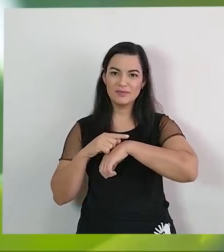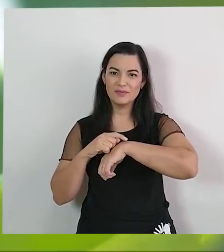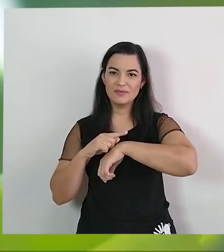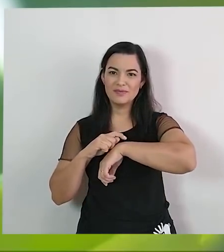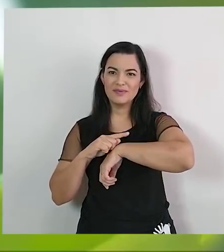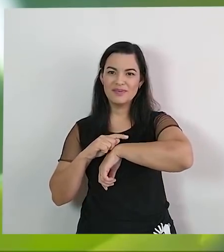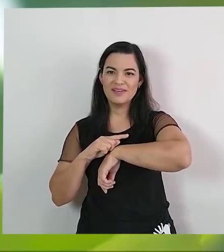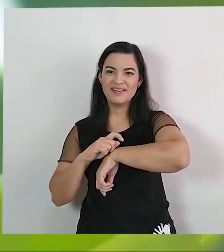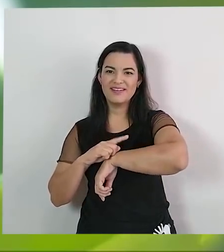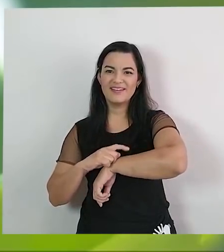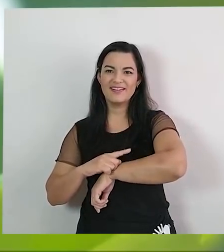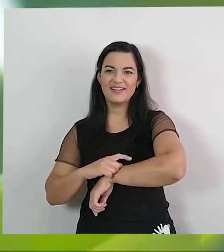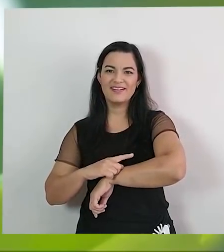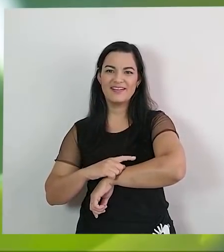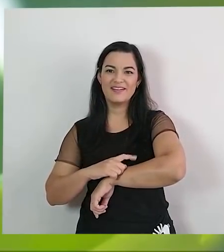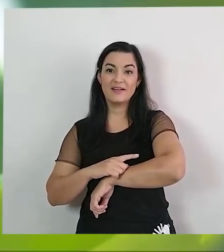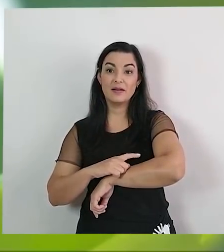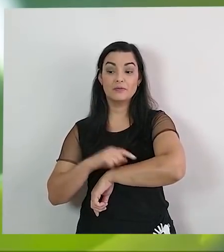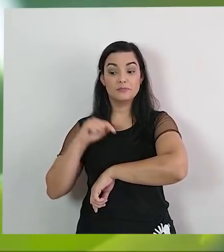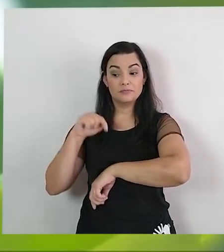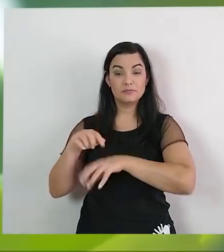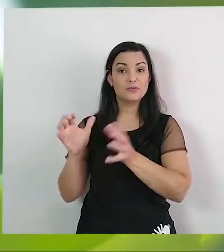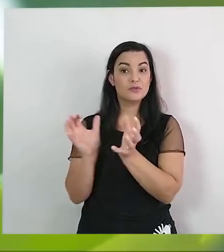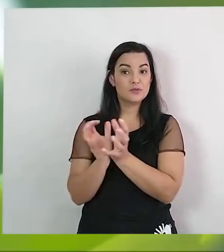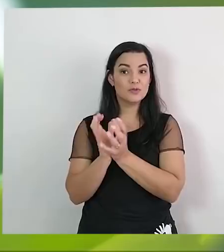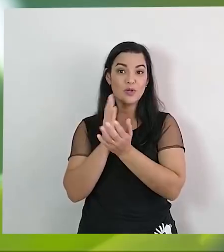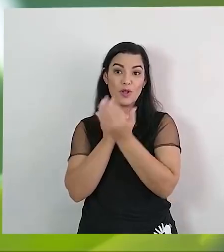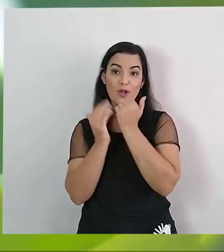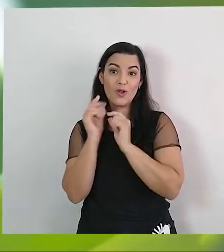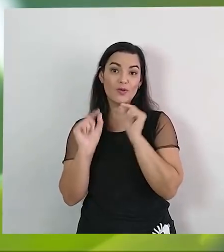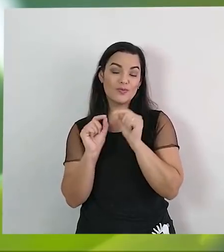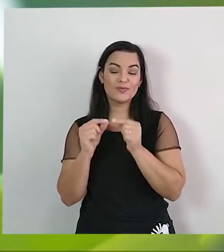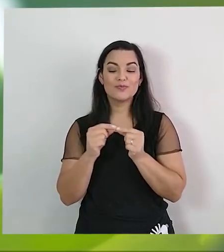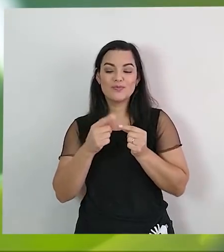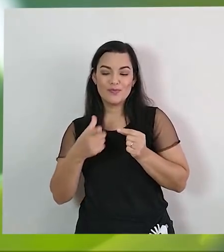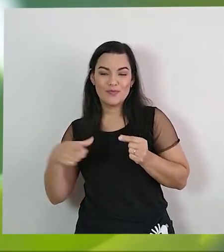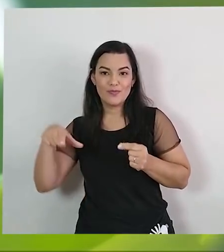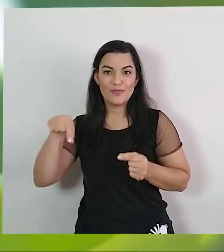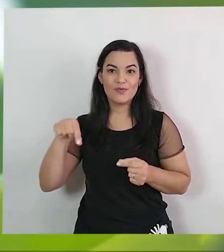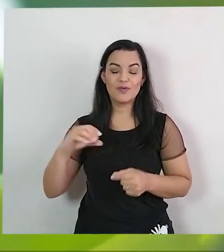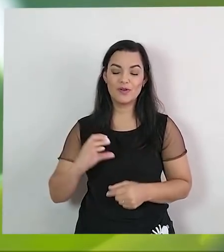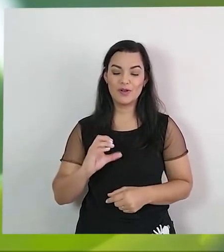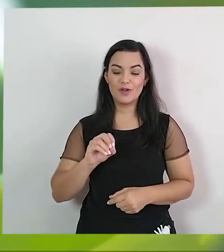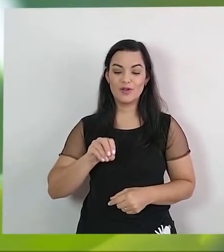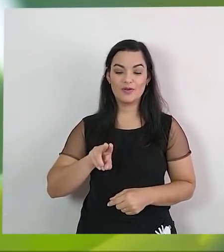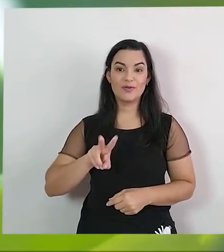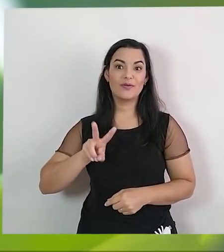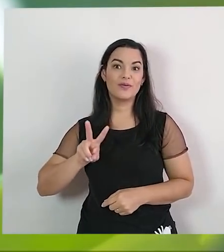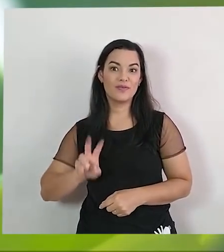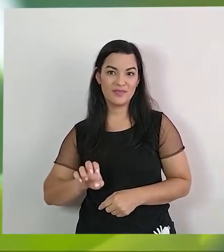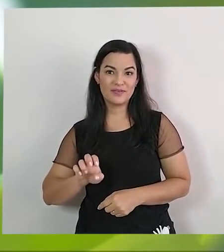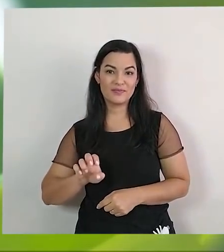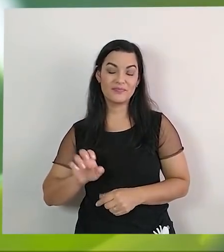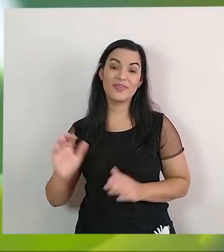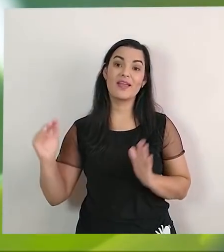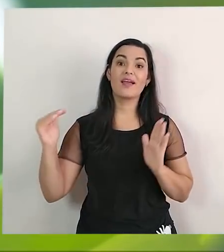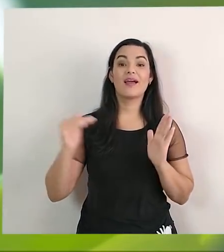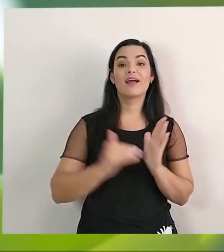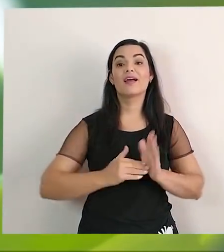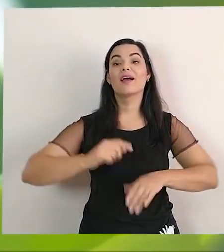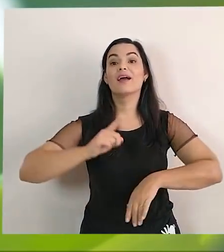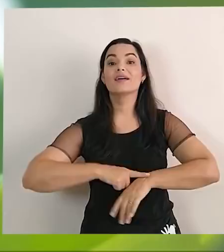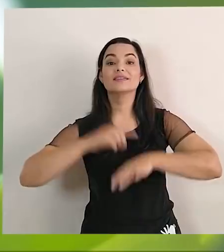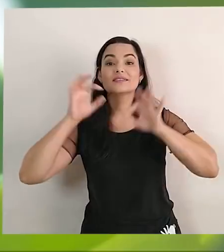estágio. Essa espécie se alimentará basicamente das folhas da couve, até o momento